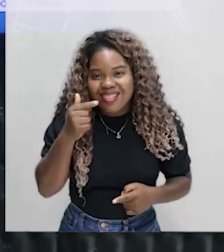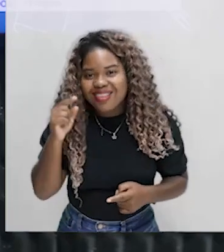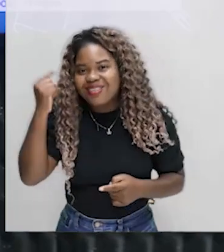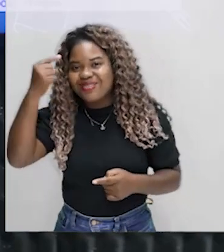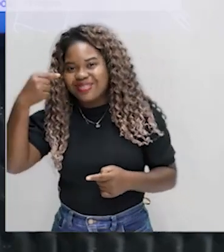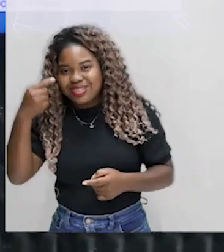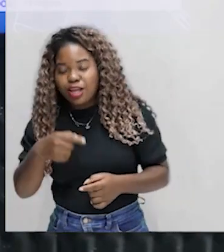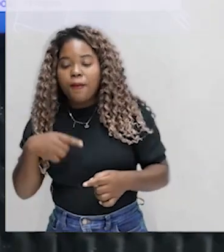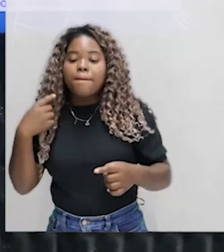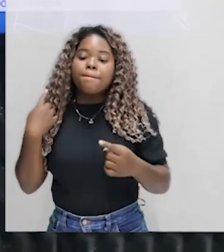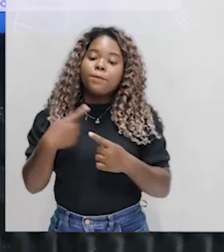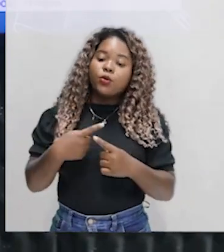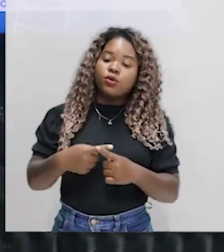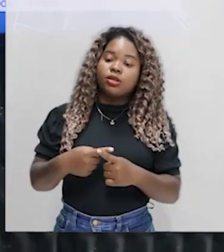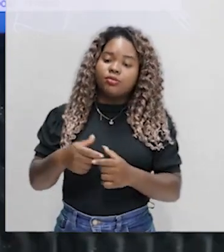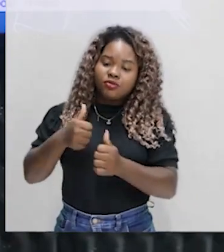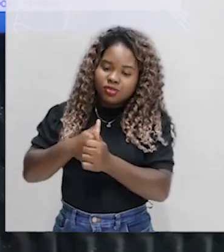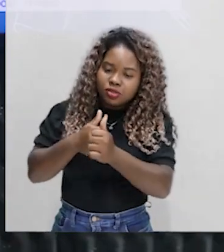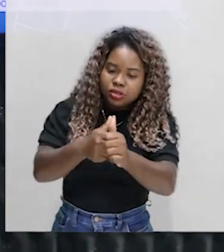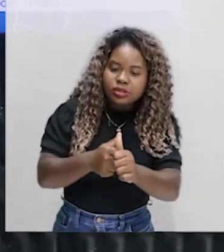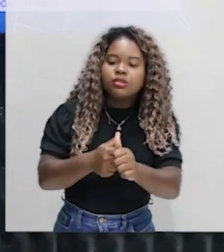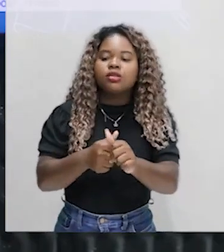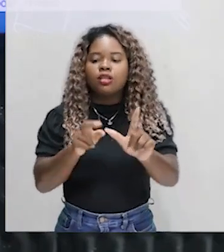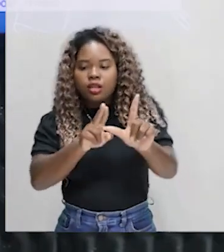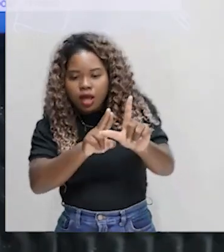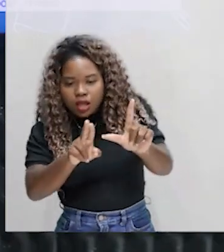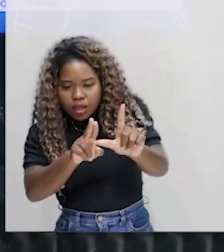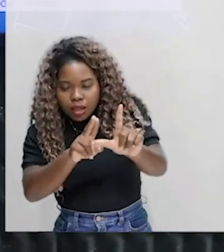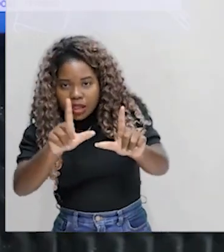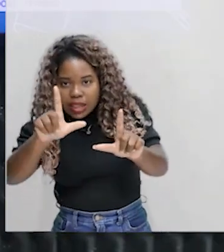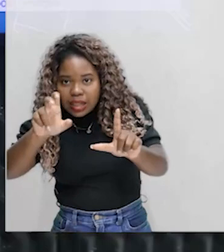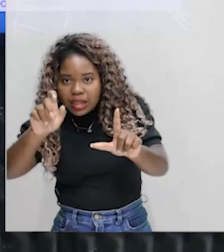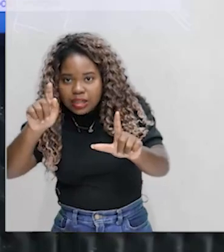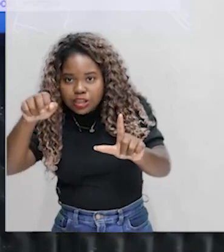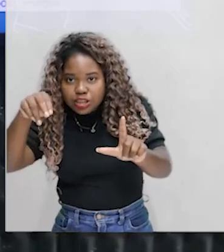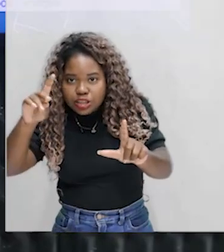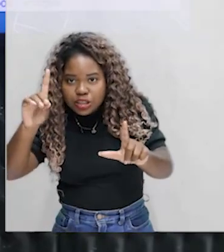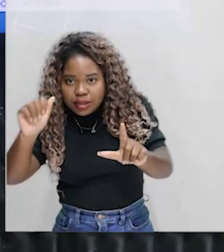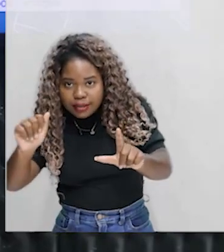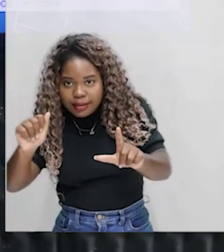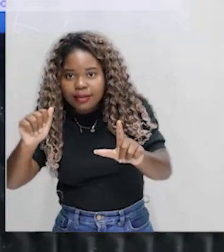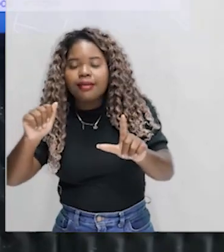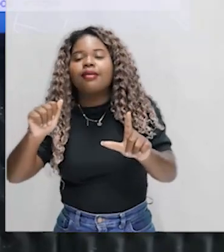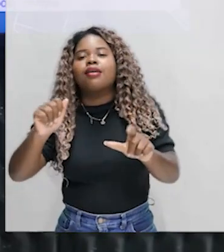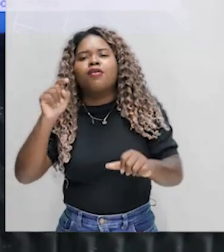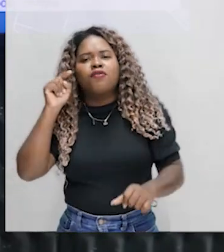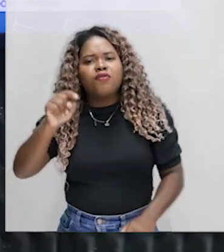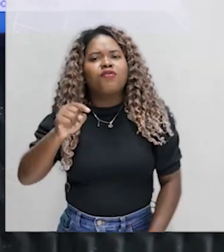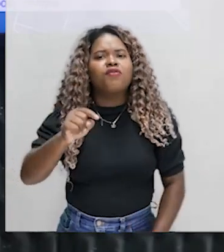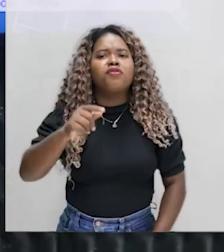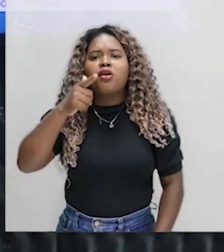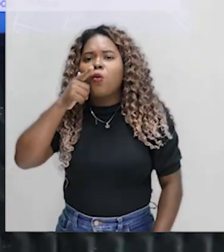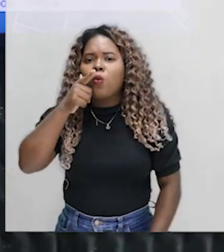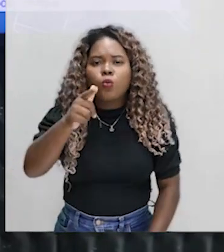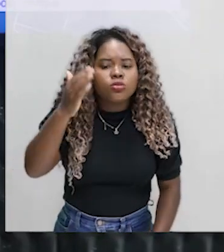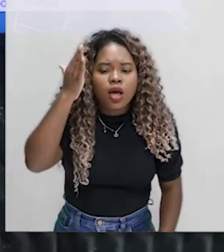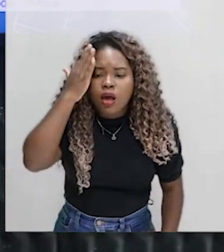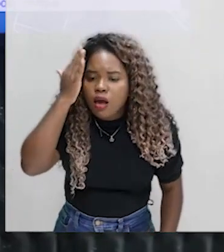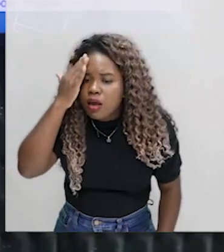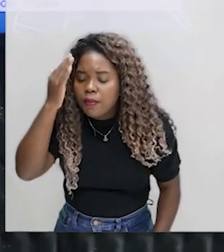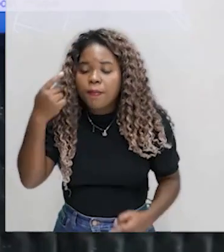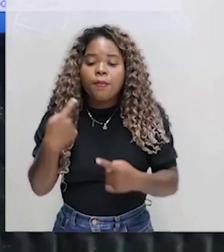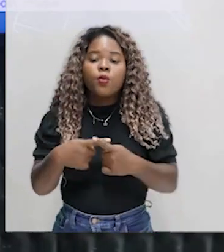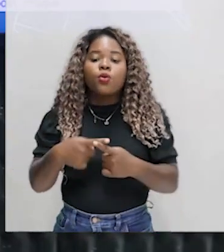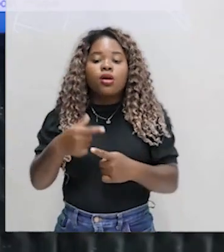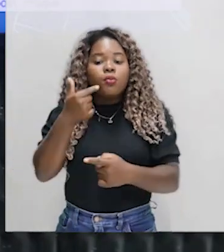mesmo você acompanhando na legenda, e muitas não são dubladas, você consegue compreender. É um